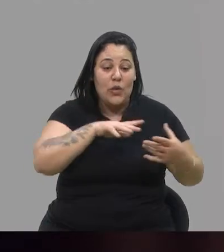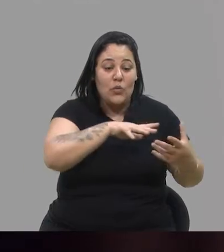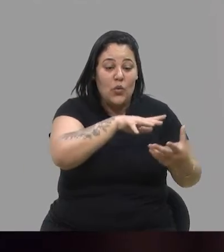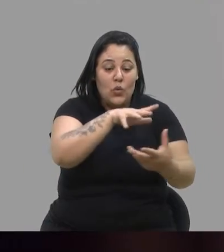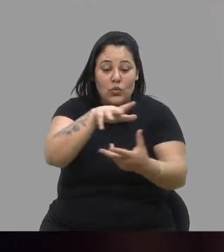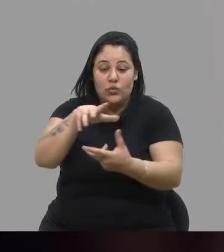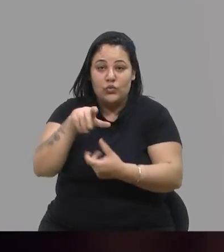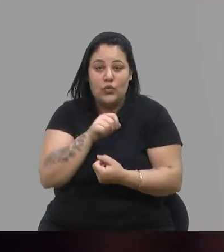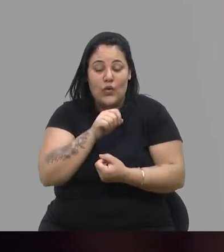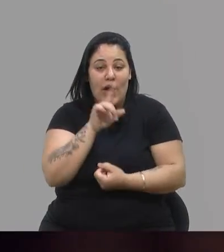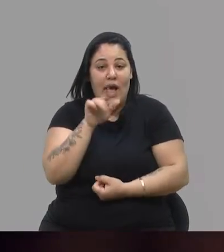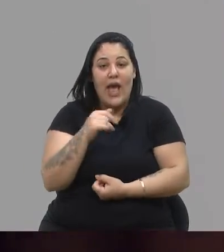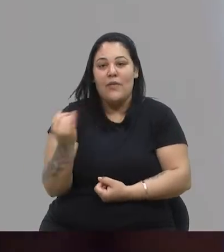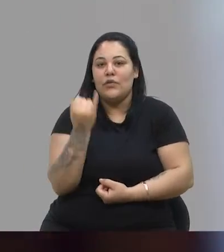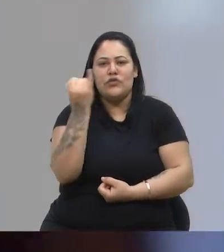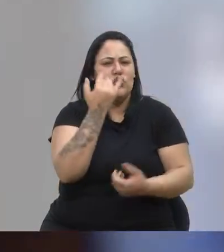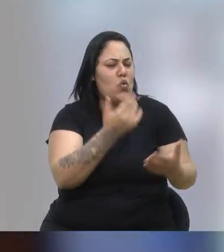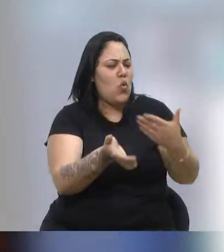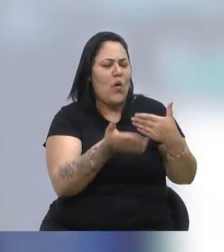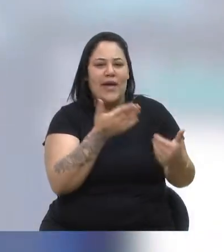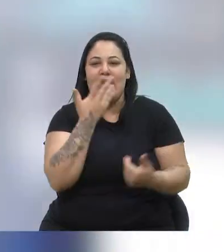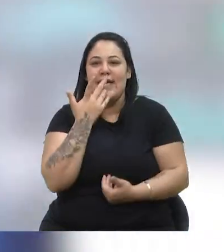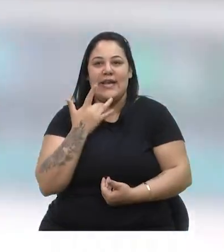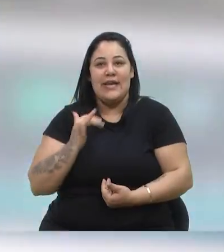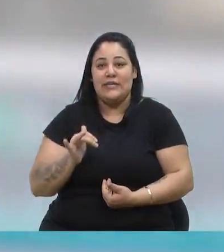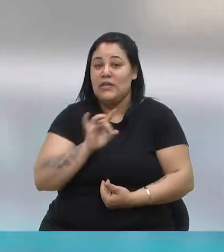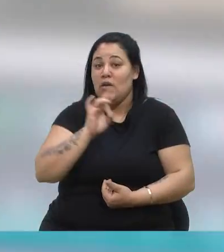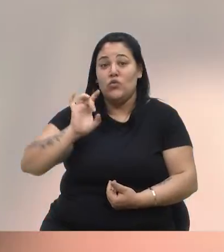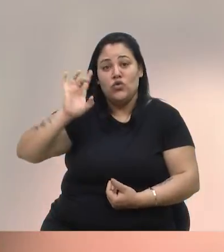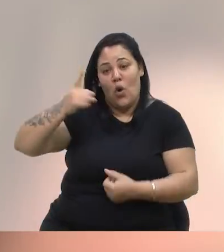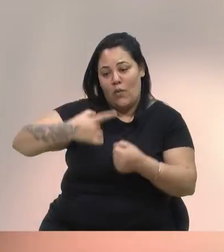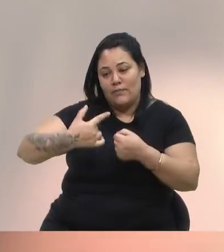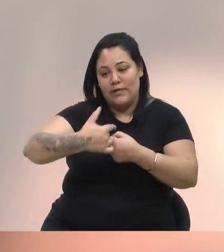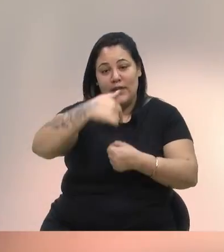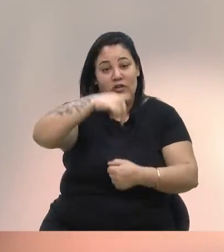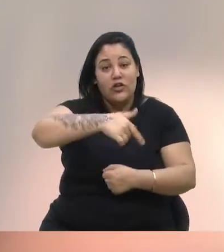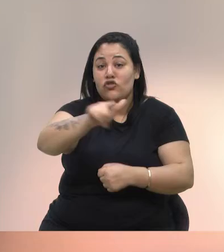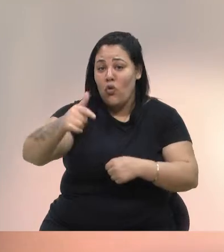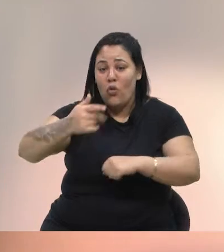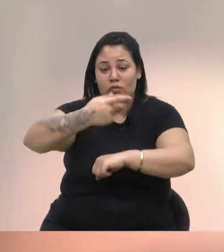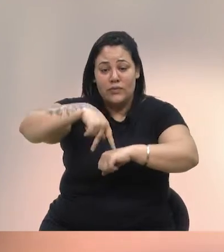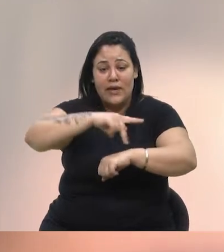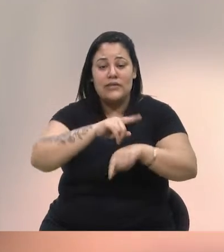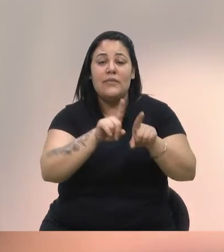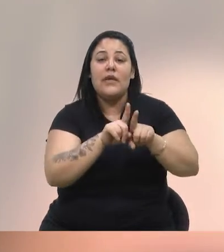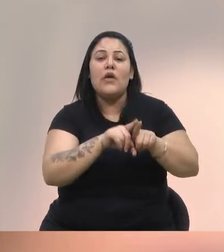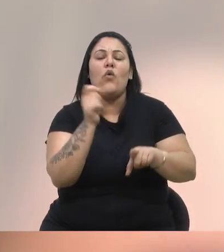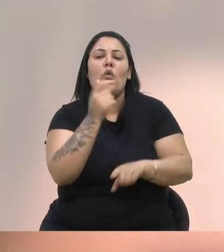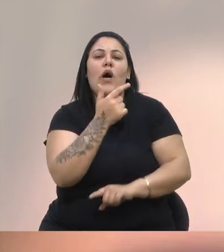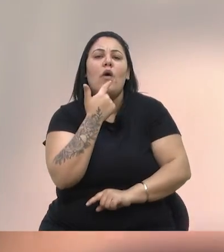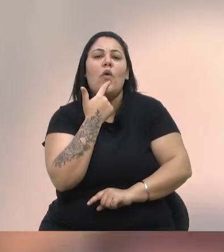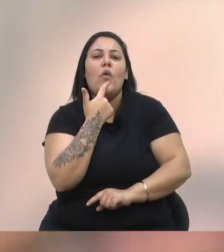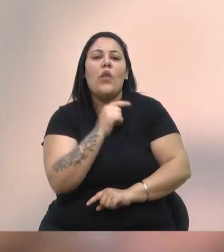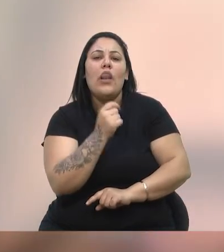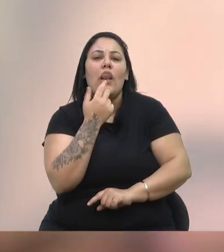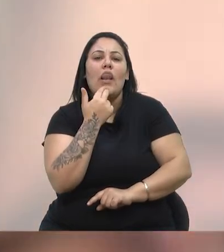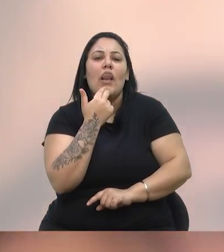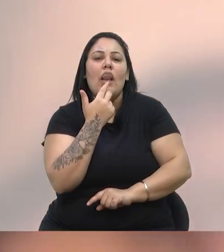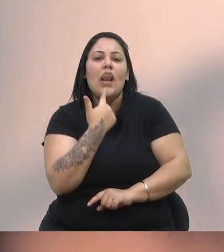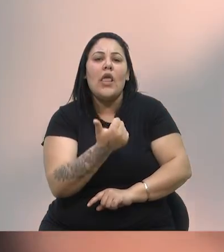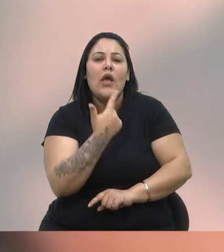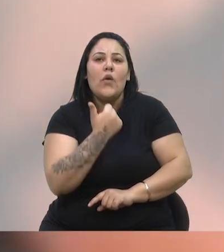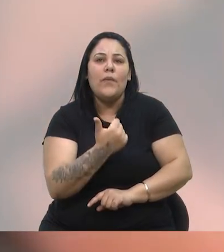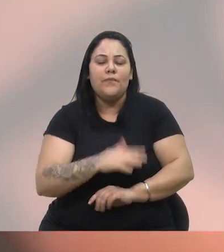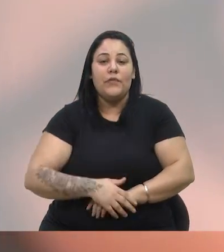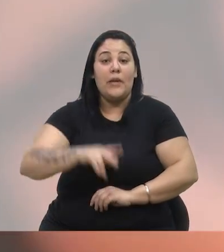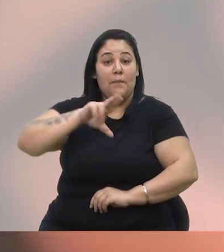né? É importante para qualquer criança, não só da nossa cidade, como de outros países. De quais idiomas estamos tratando,